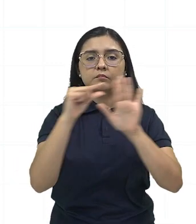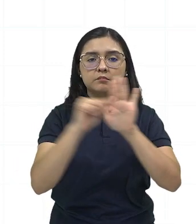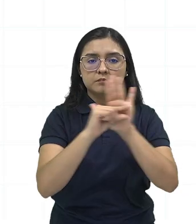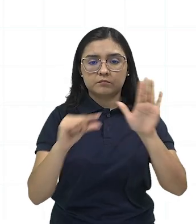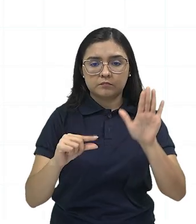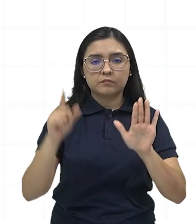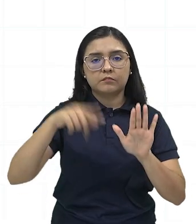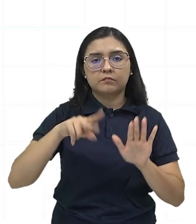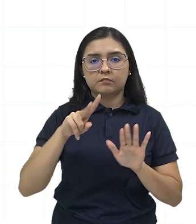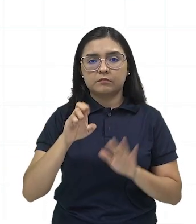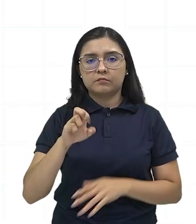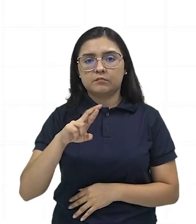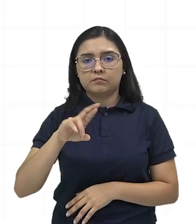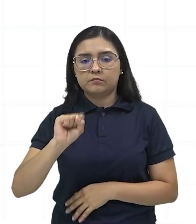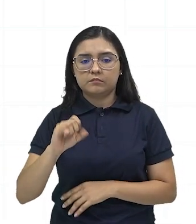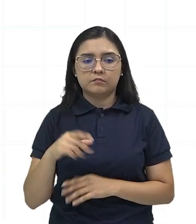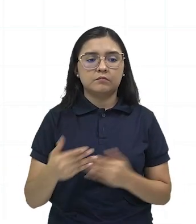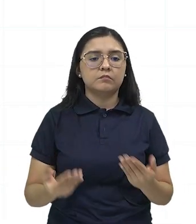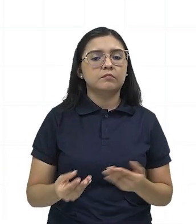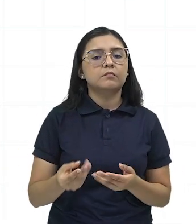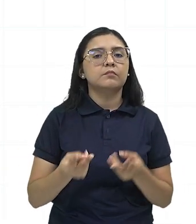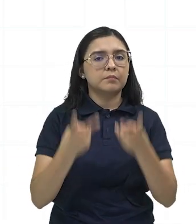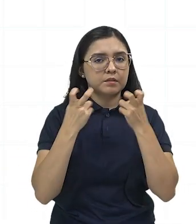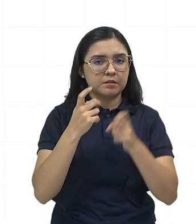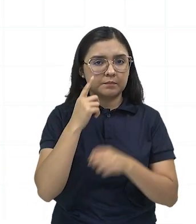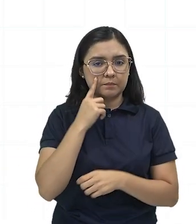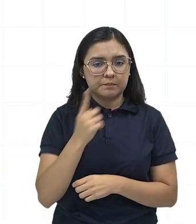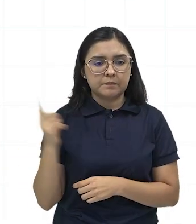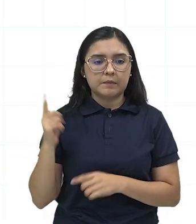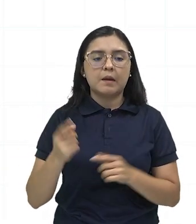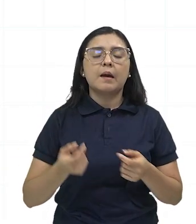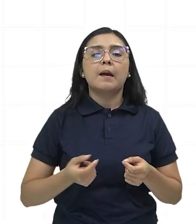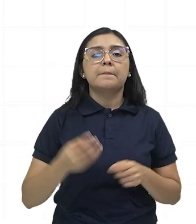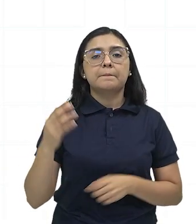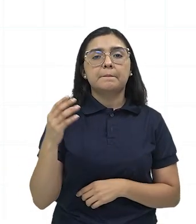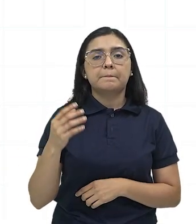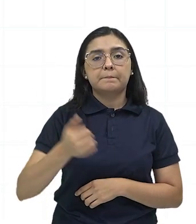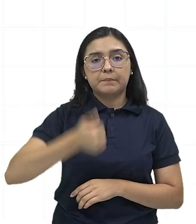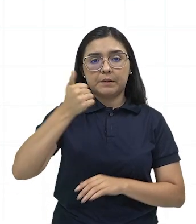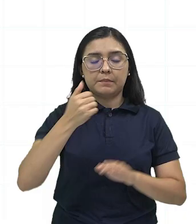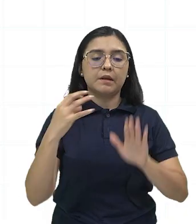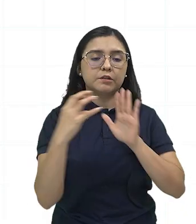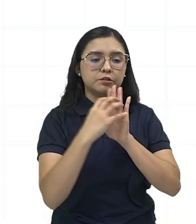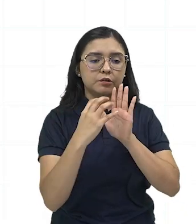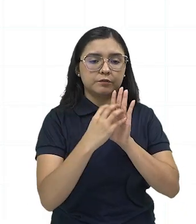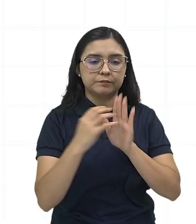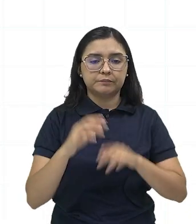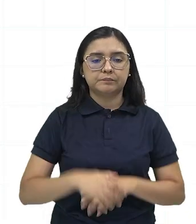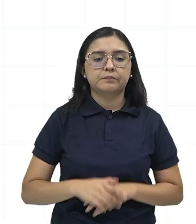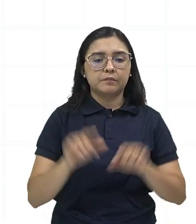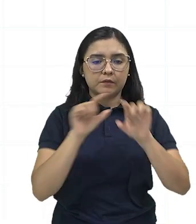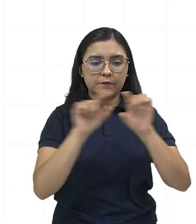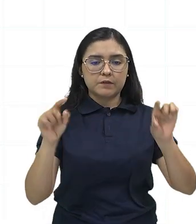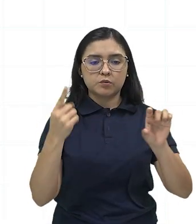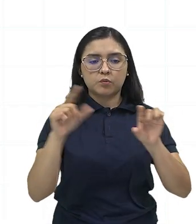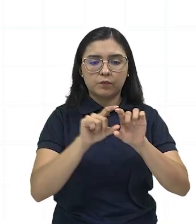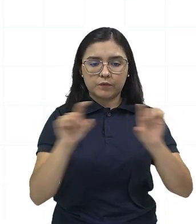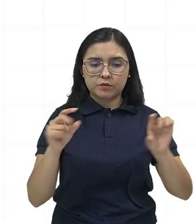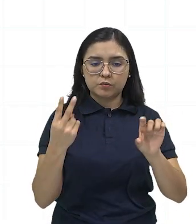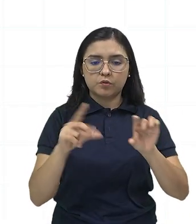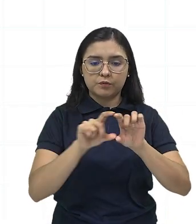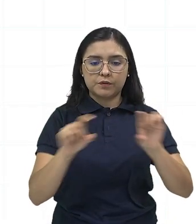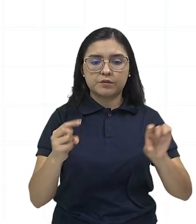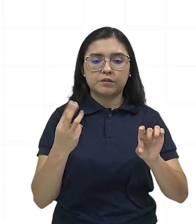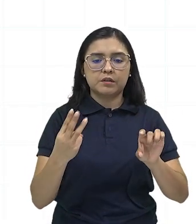gente vai chamar de verso. Observe, então, a nossa primeira estrofe. Verso 1, verso 2, verso 3, verso 4 e verso